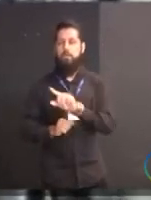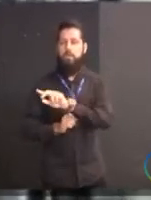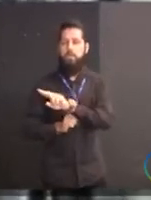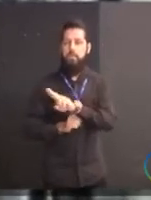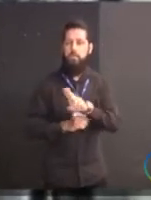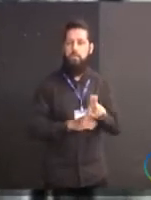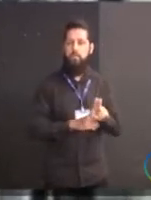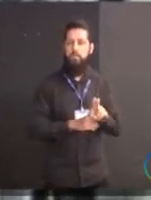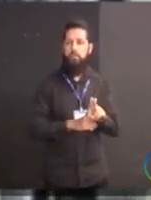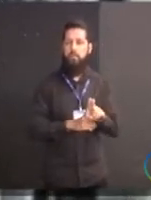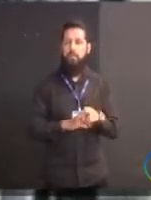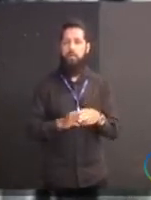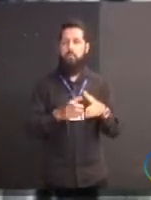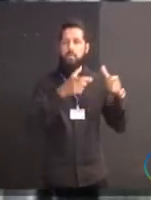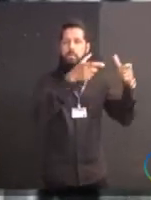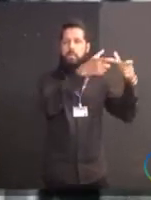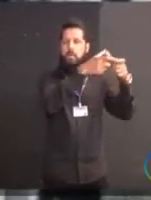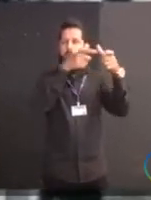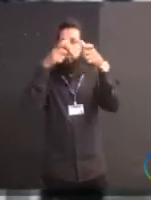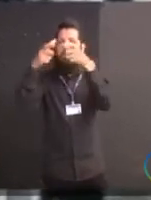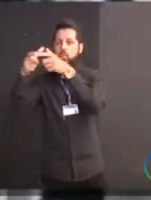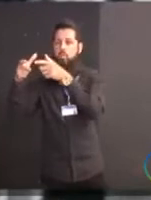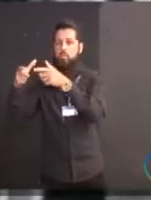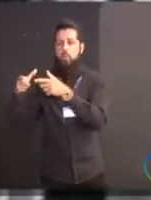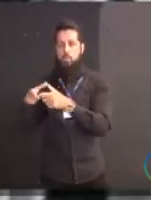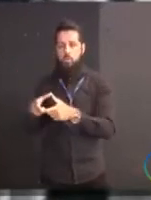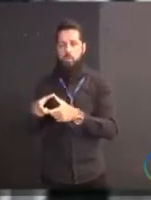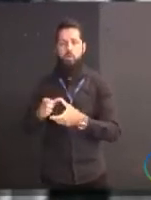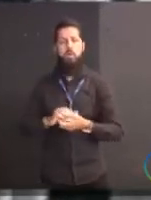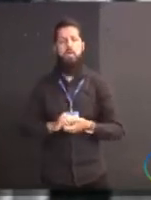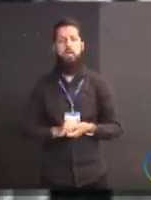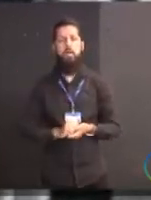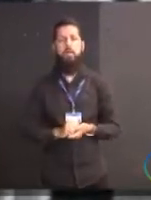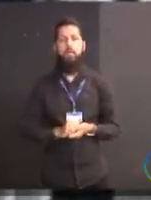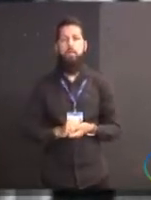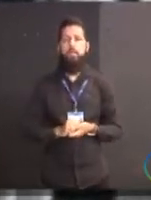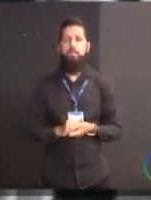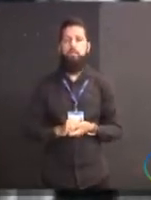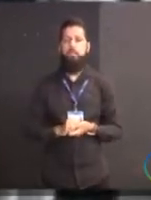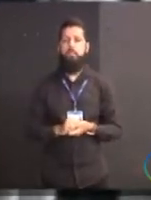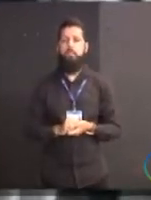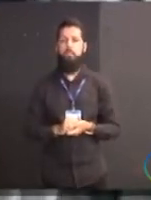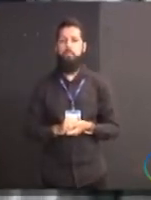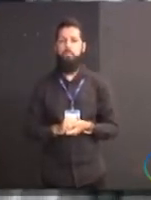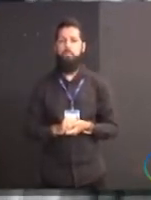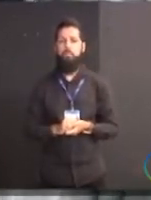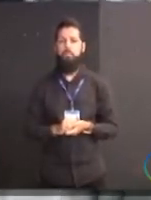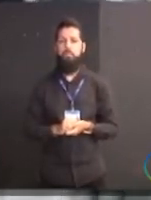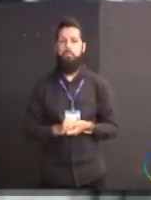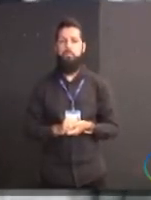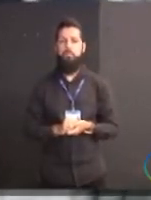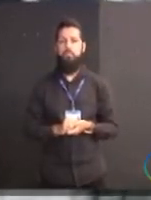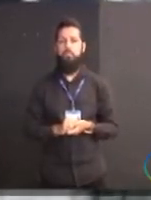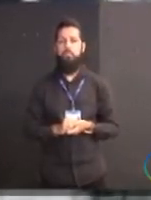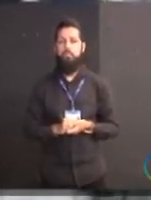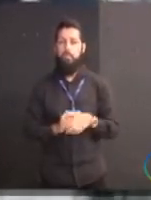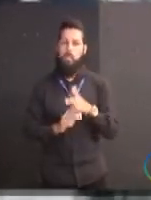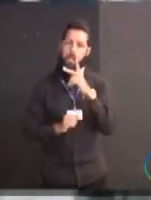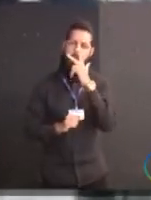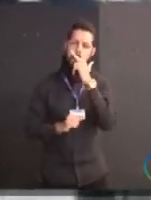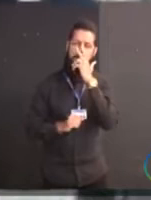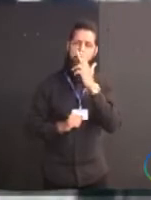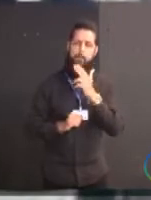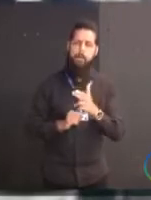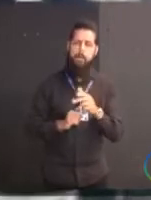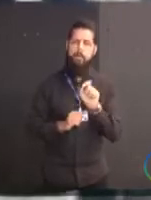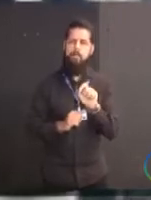de era psicológica. Era psicológica. Agora nós estamos, segundo me parece, ao menos a impressão que se